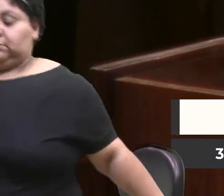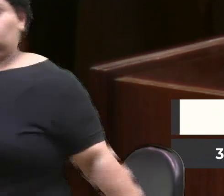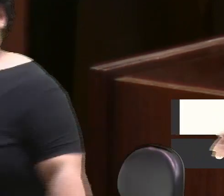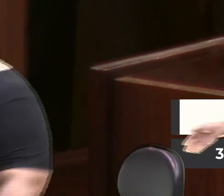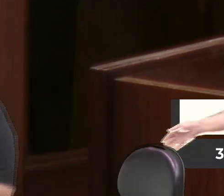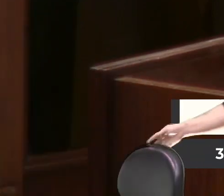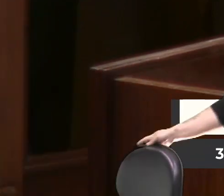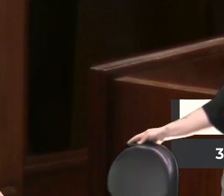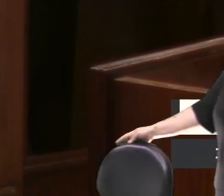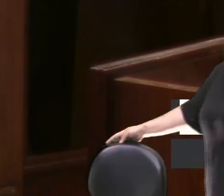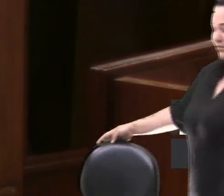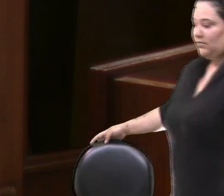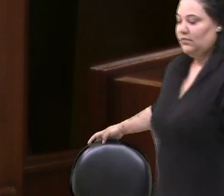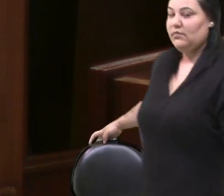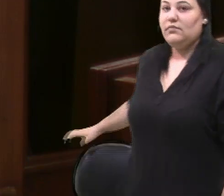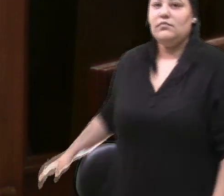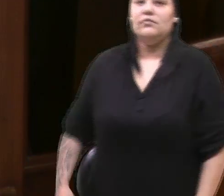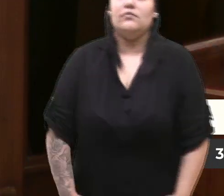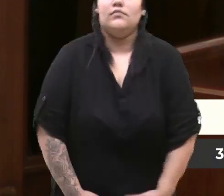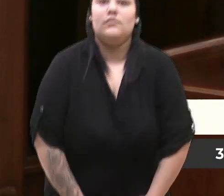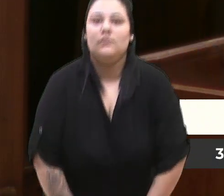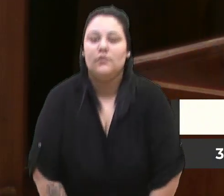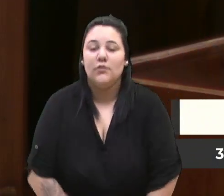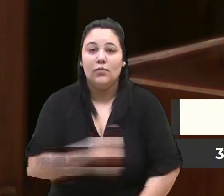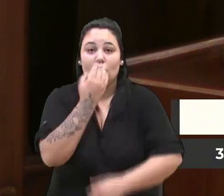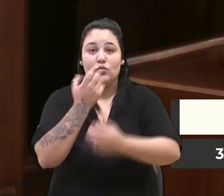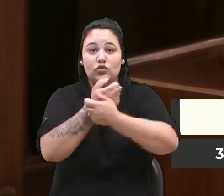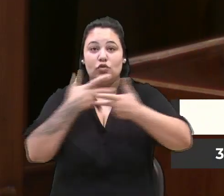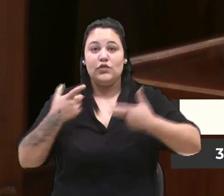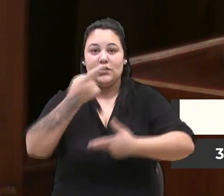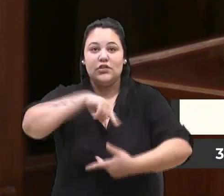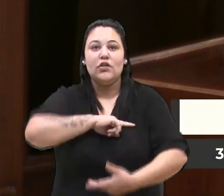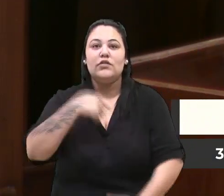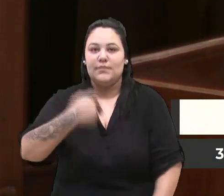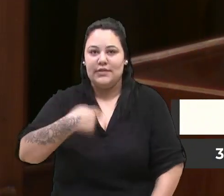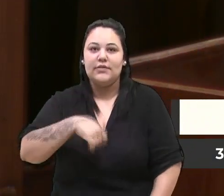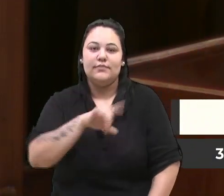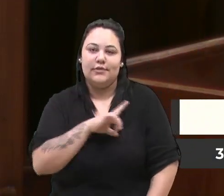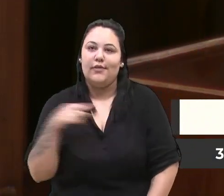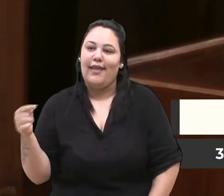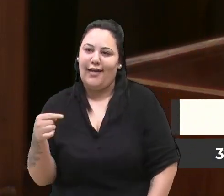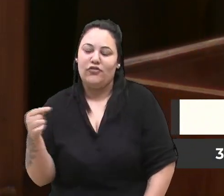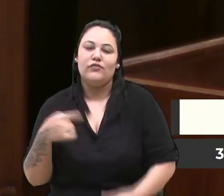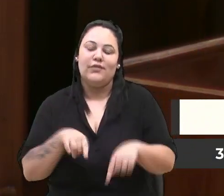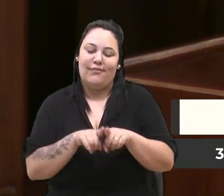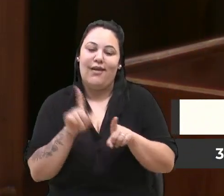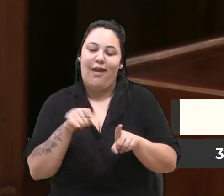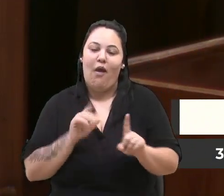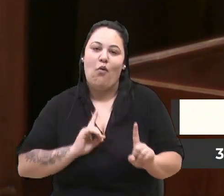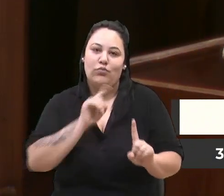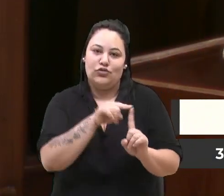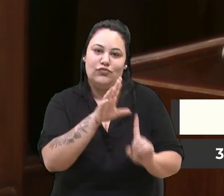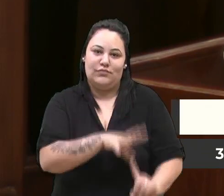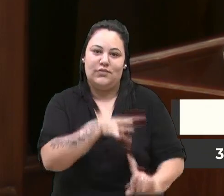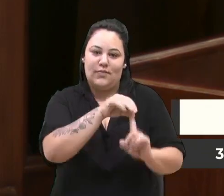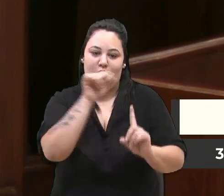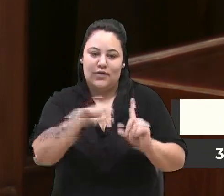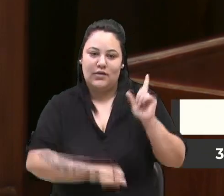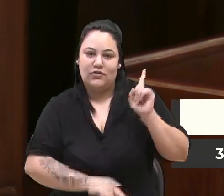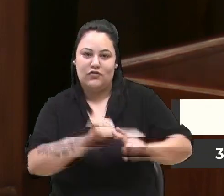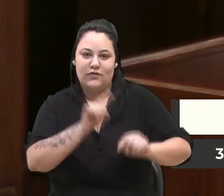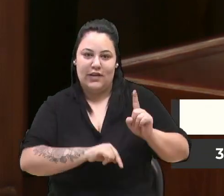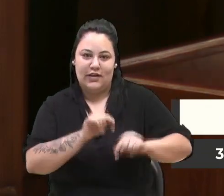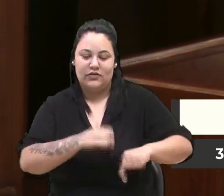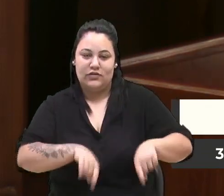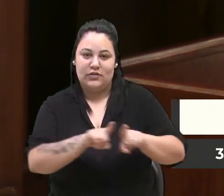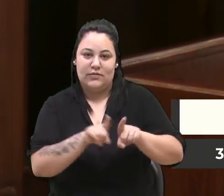bom daquilo que muitas vezes a gente tem só como negativo. É esse o objetivo dessa atividade